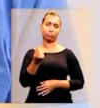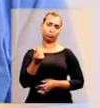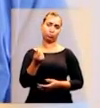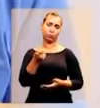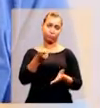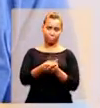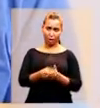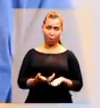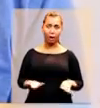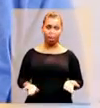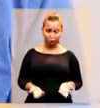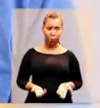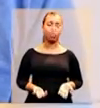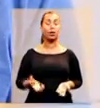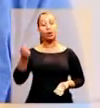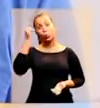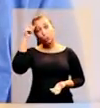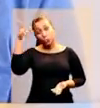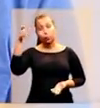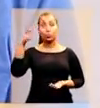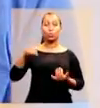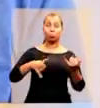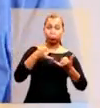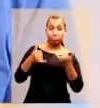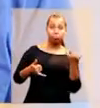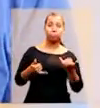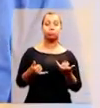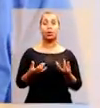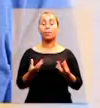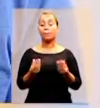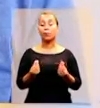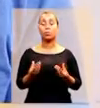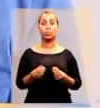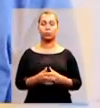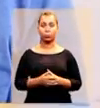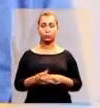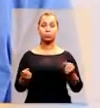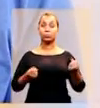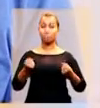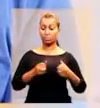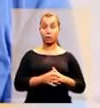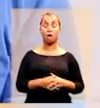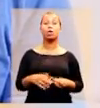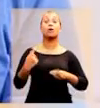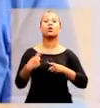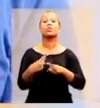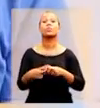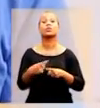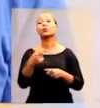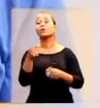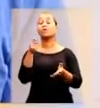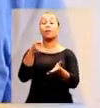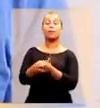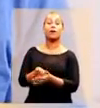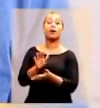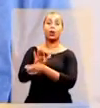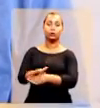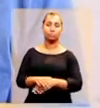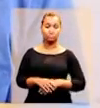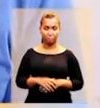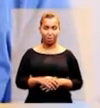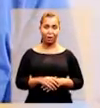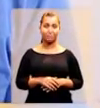geram? A área do entretenimento e da cultura gera mais impostos do que a indústria automobilística. E por que não vai financiar